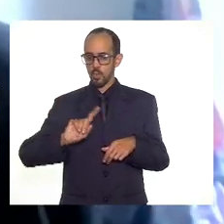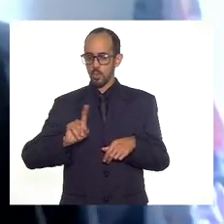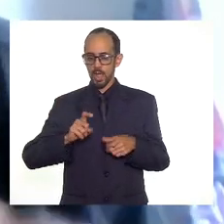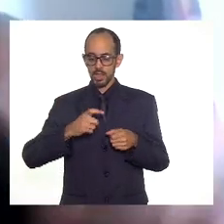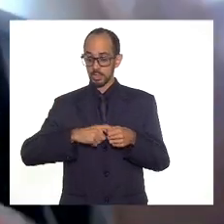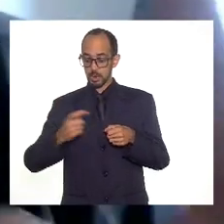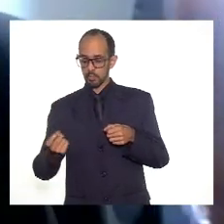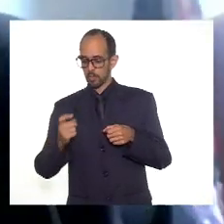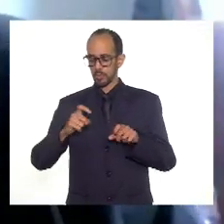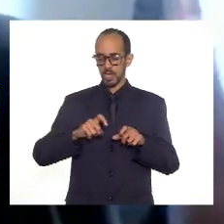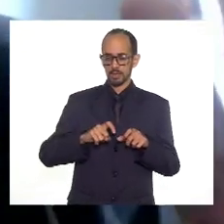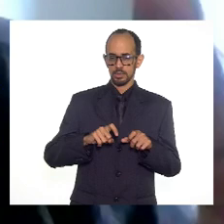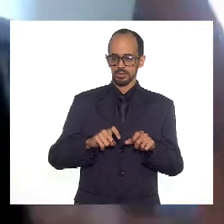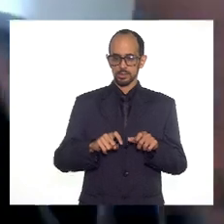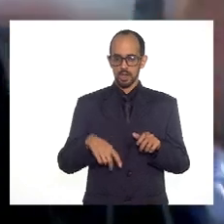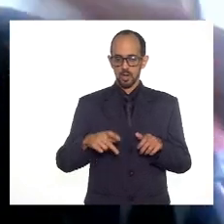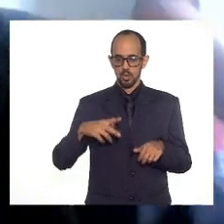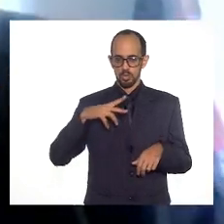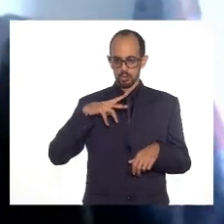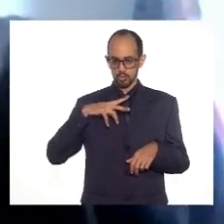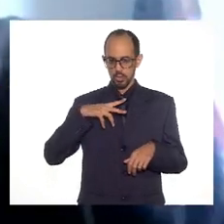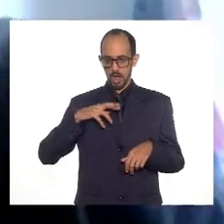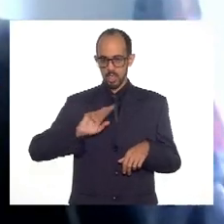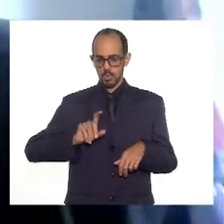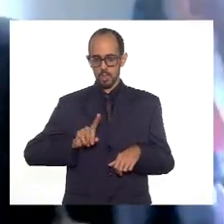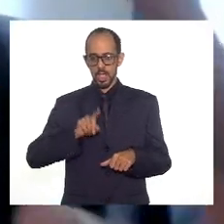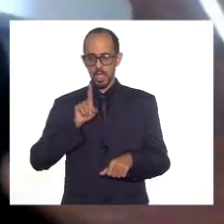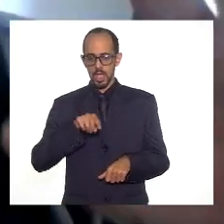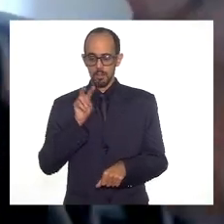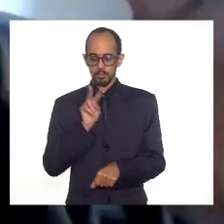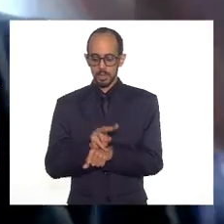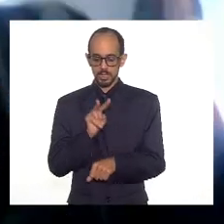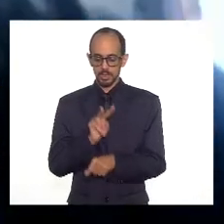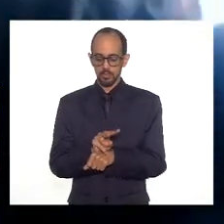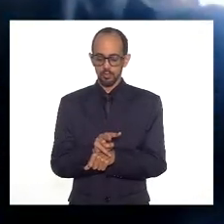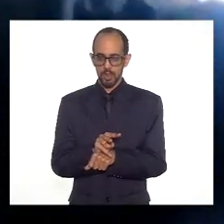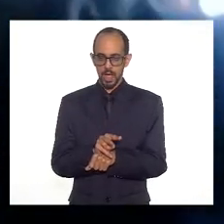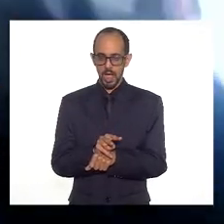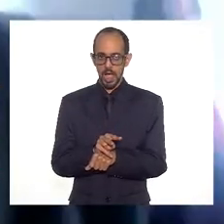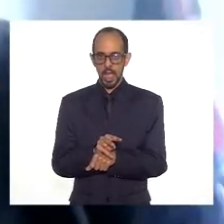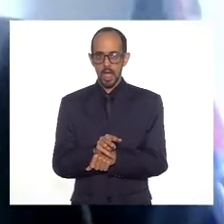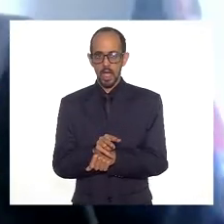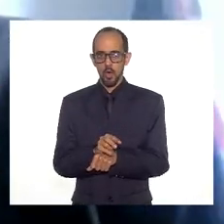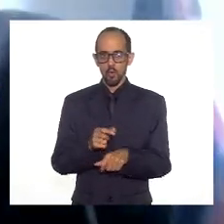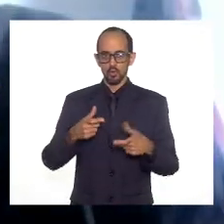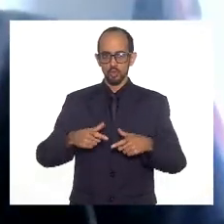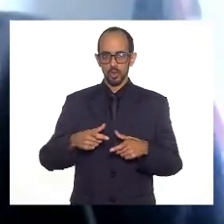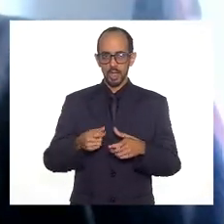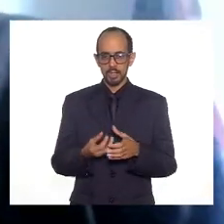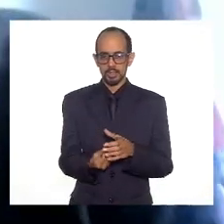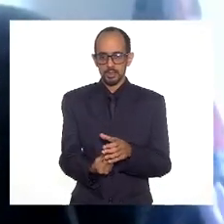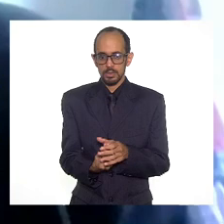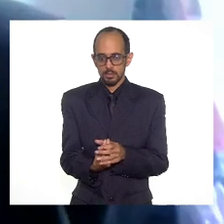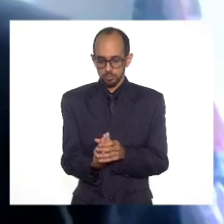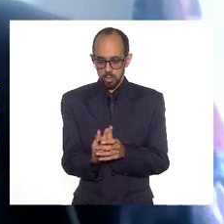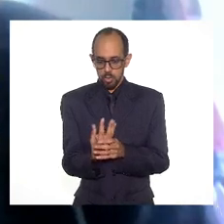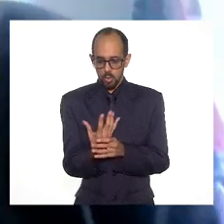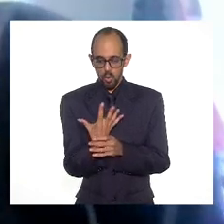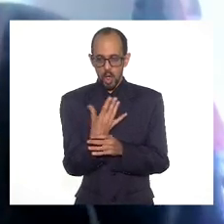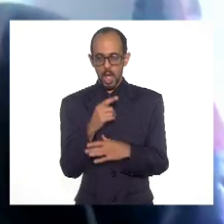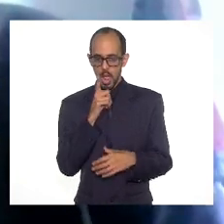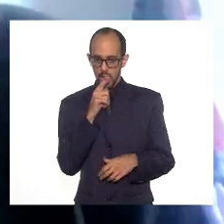desapropriação, ela visa preservar as nascentes, as áreas altas de campos de altitude,